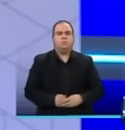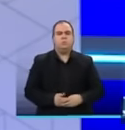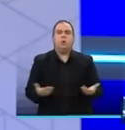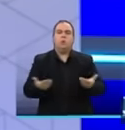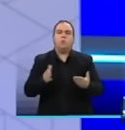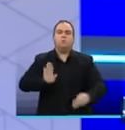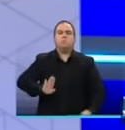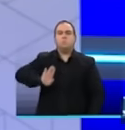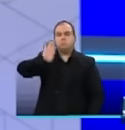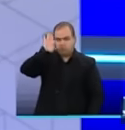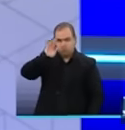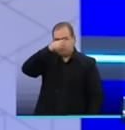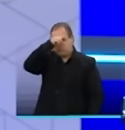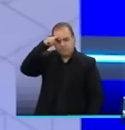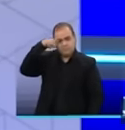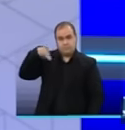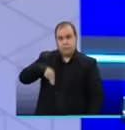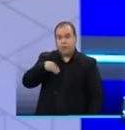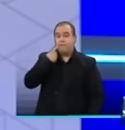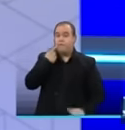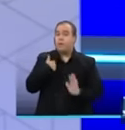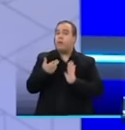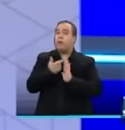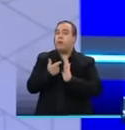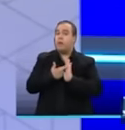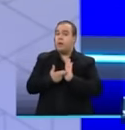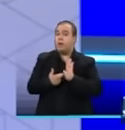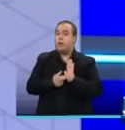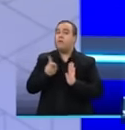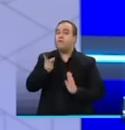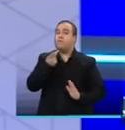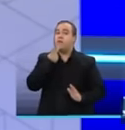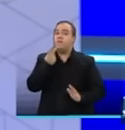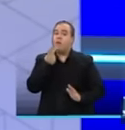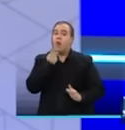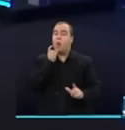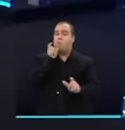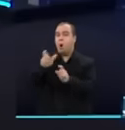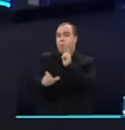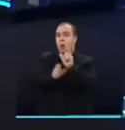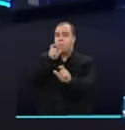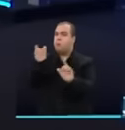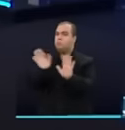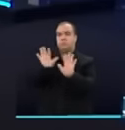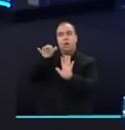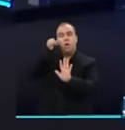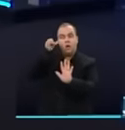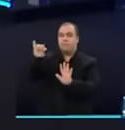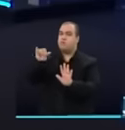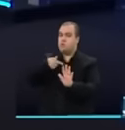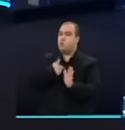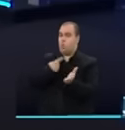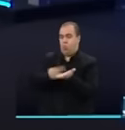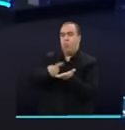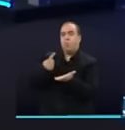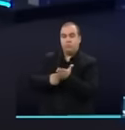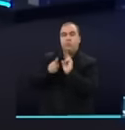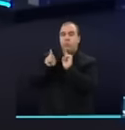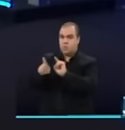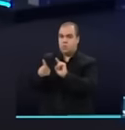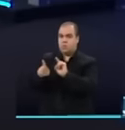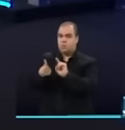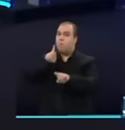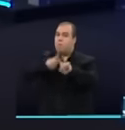Candidato Pablo Marçal, eu entendi também, o que é um braço de ensino em 2 milhões de CNPJ. Considerando, tipo assim, um MEI. O que